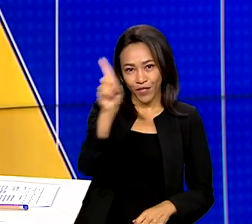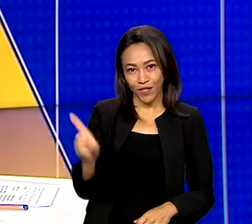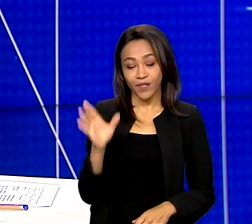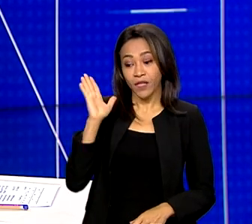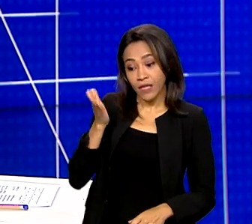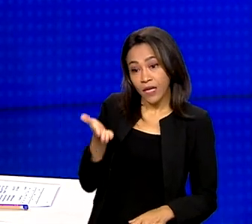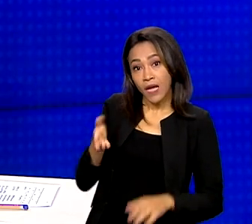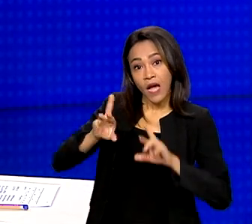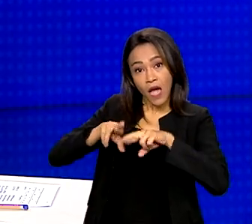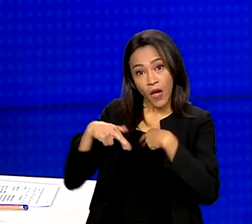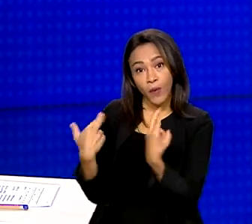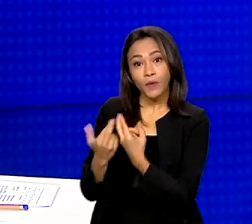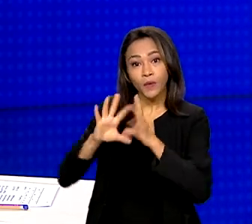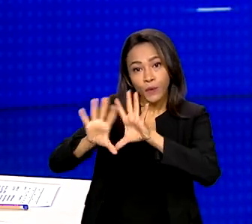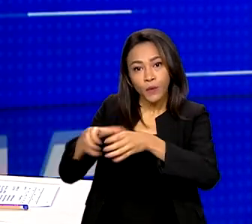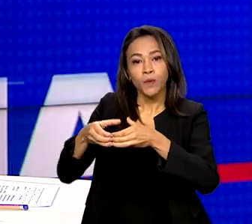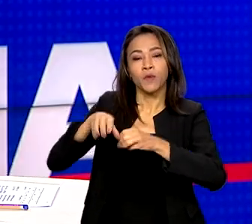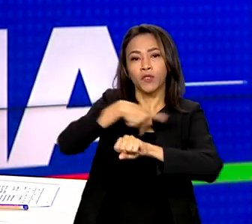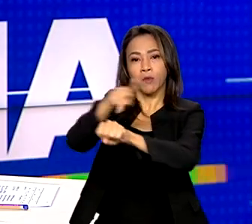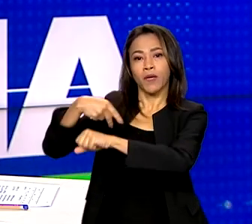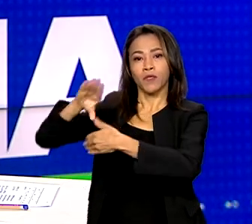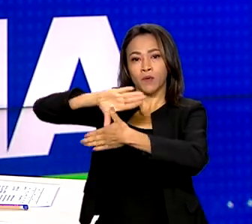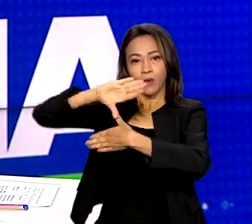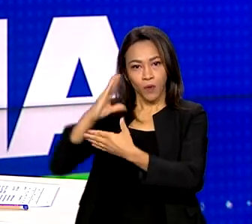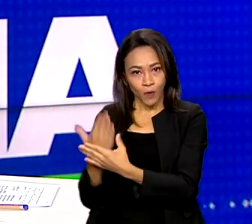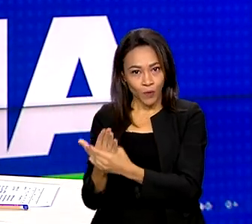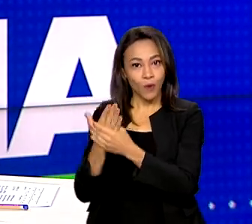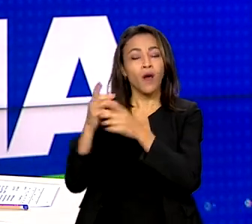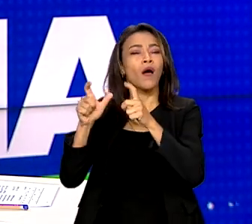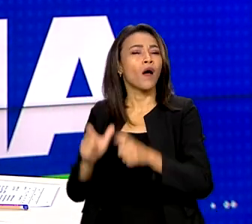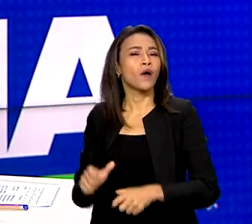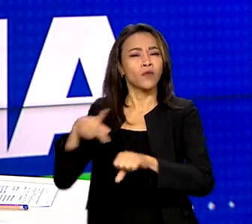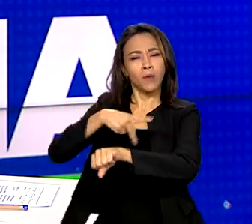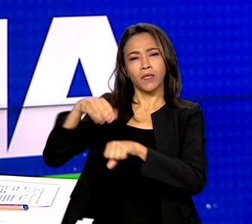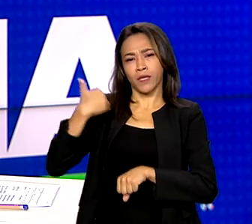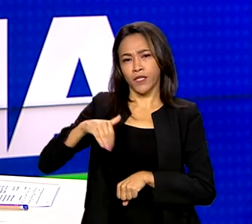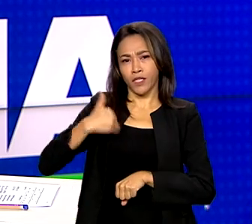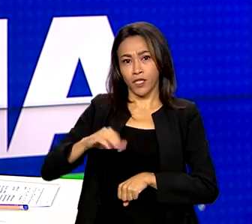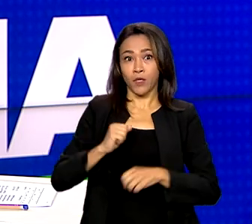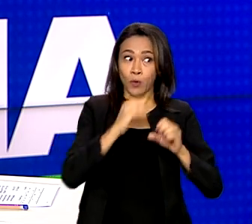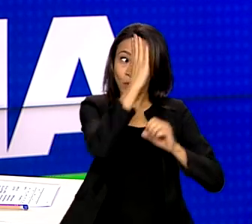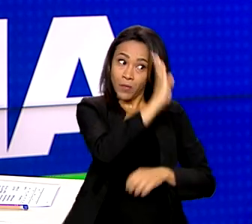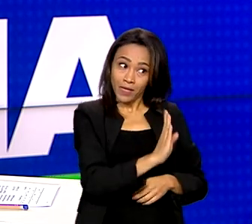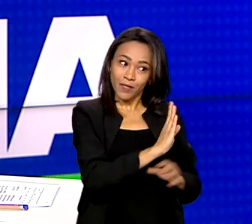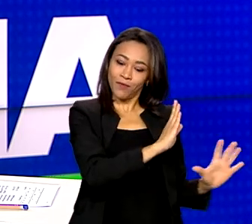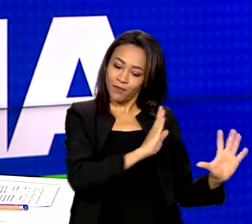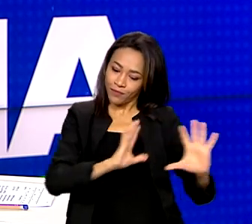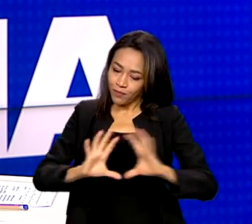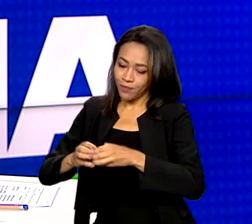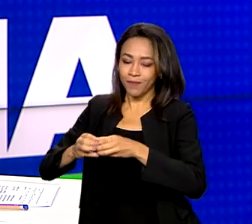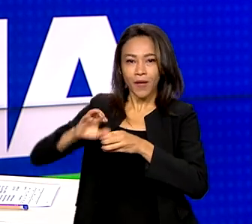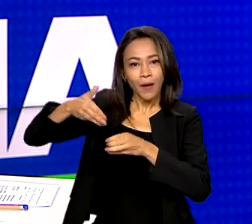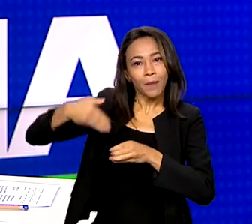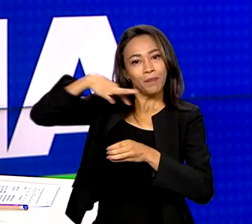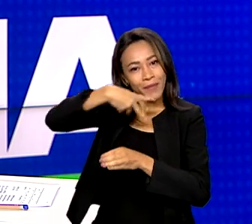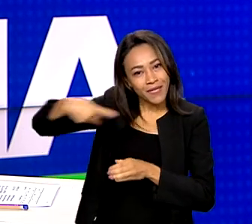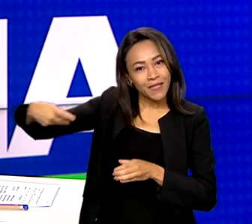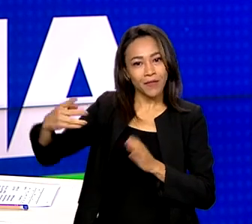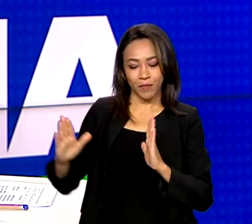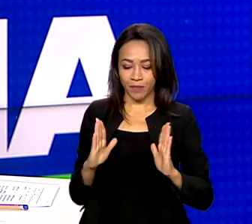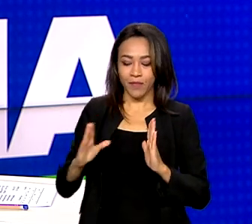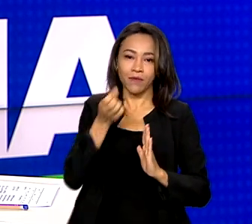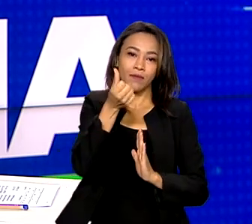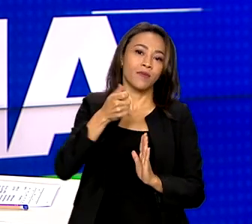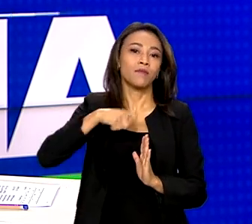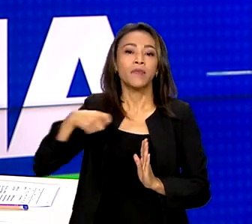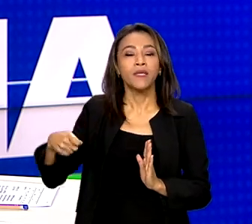Na reunião de cúpula do Mercosul na Argentina, o Brasil recebeu o comando temporário do bloco pelos próximos